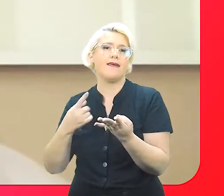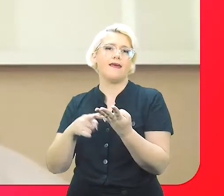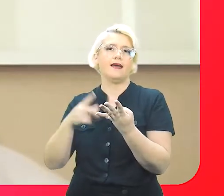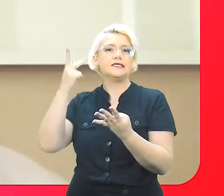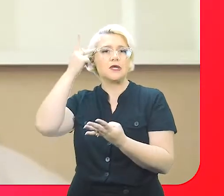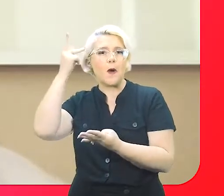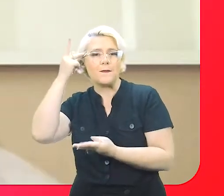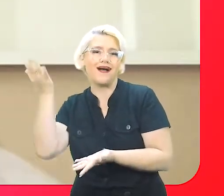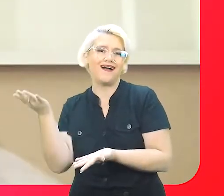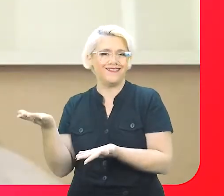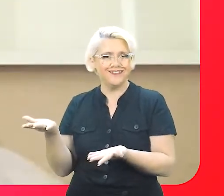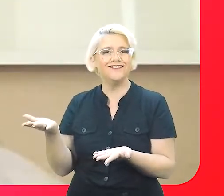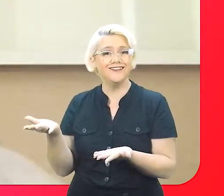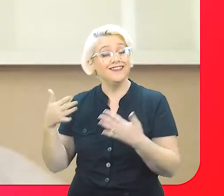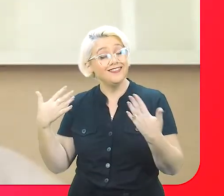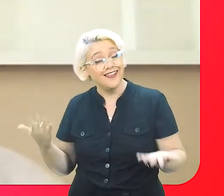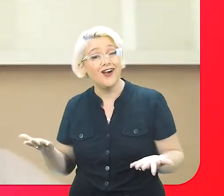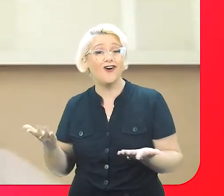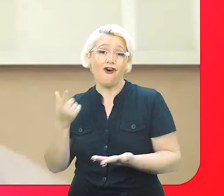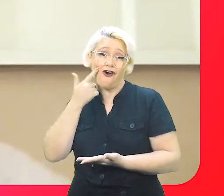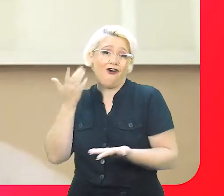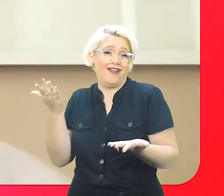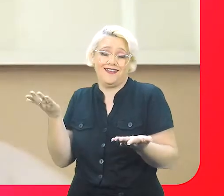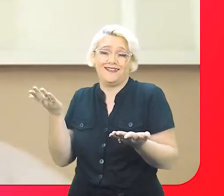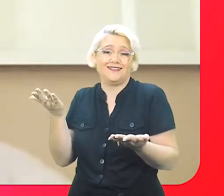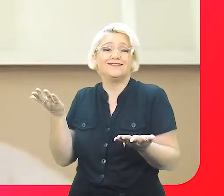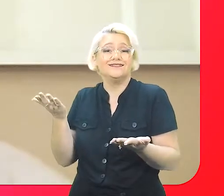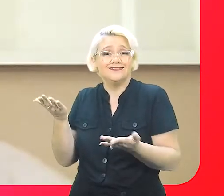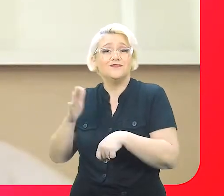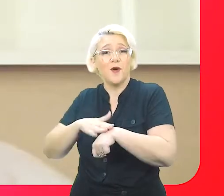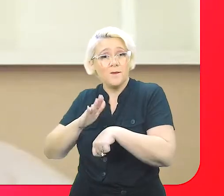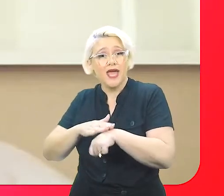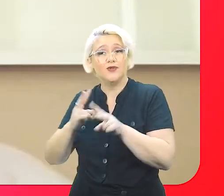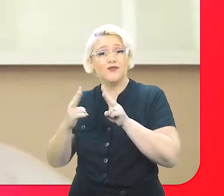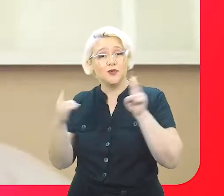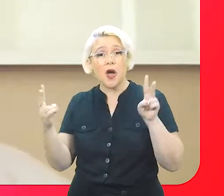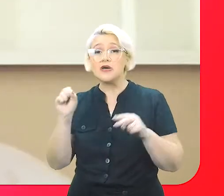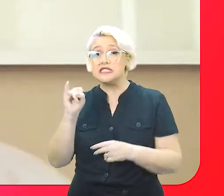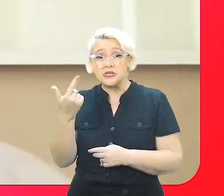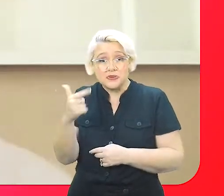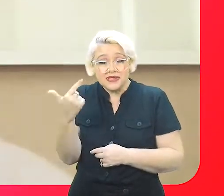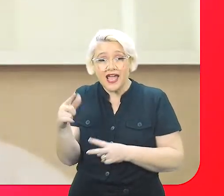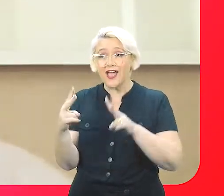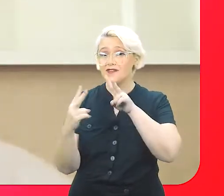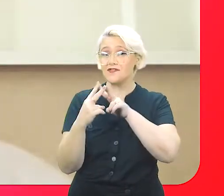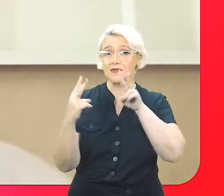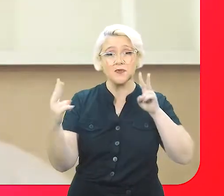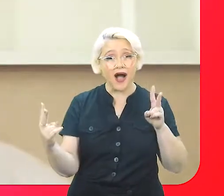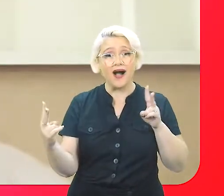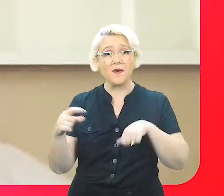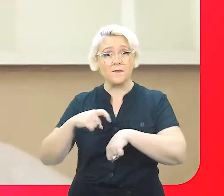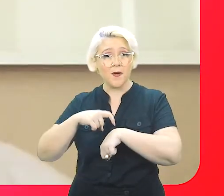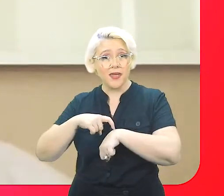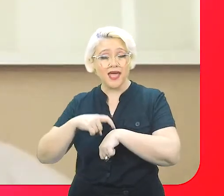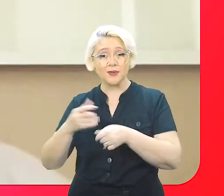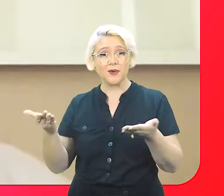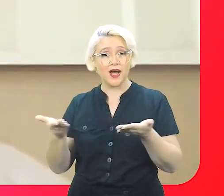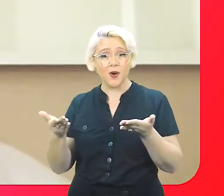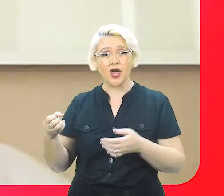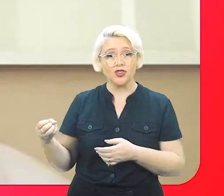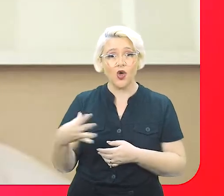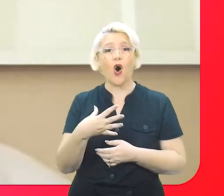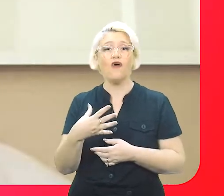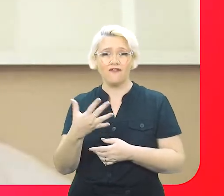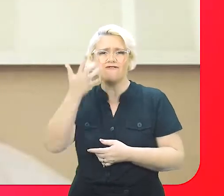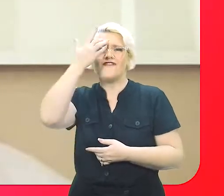de São Paulo. Então, veja, se a gente não tivesse essas